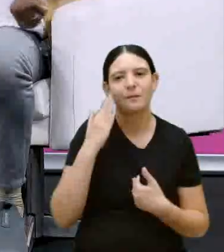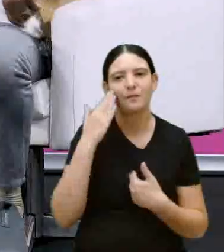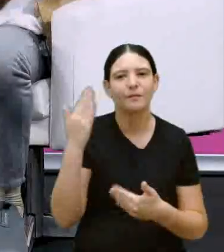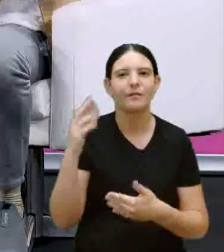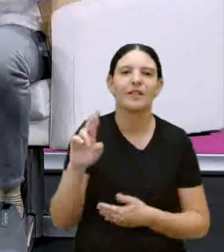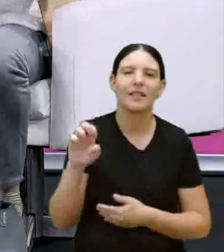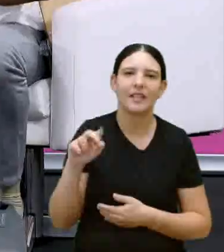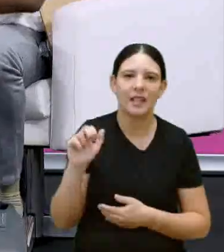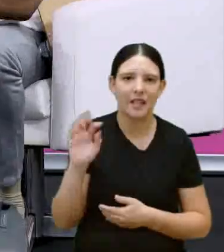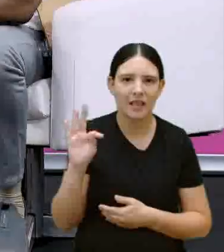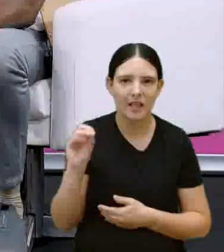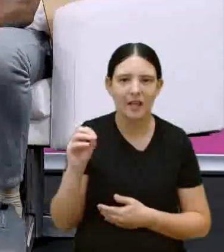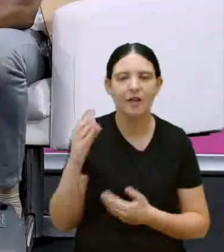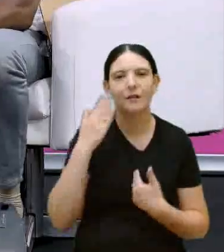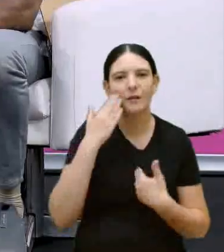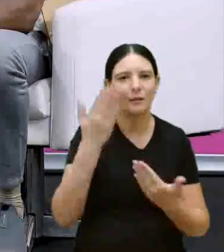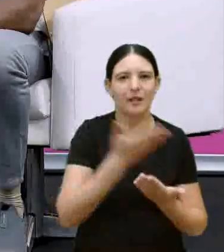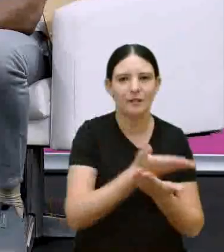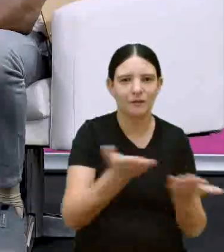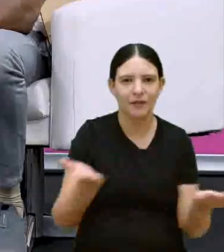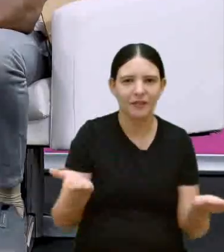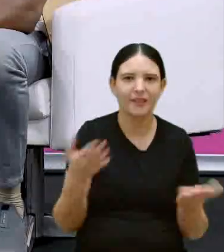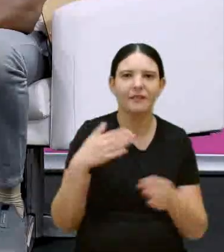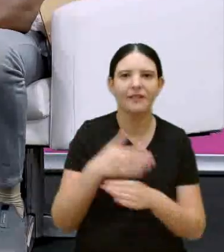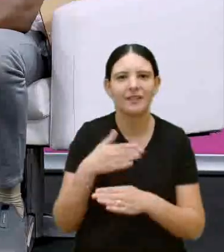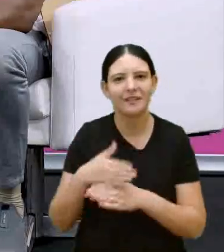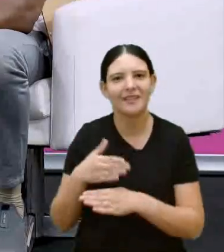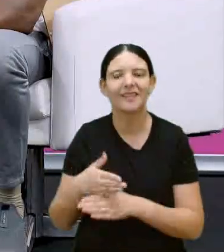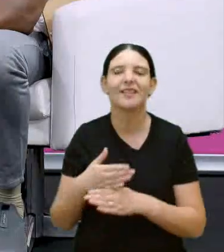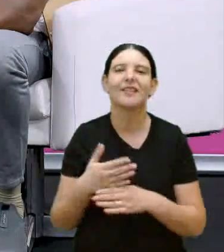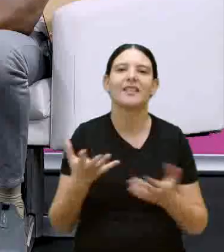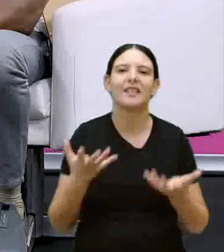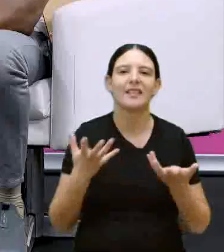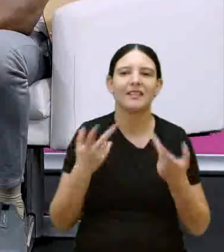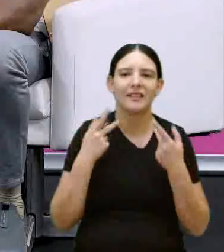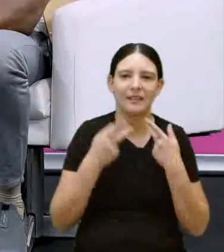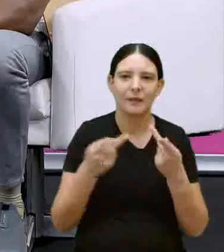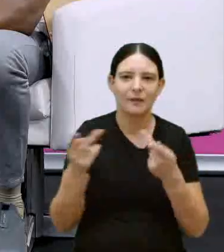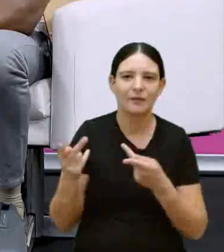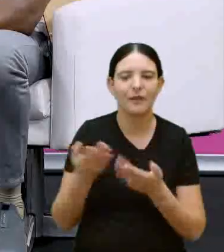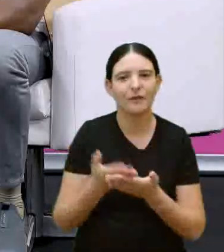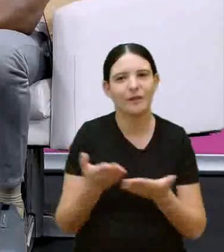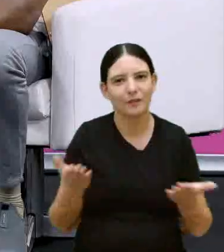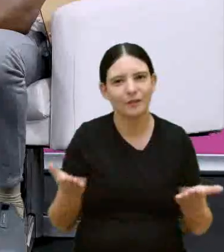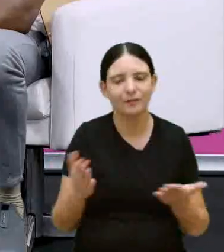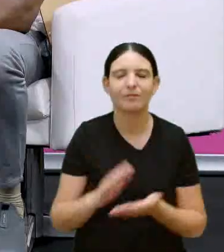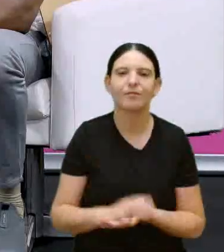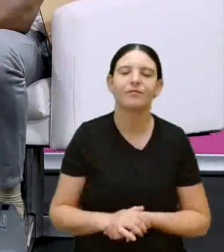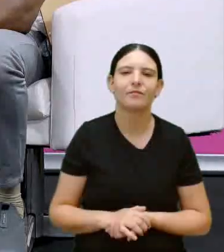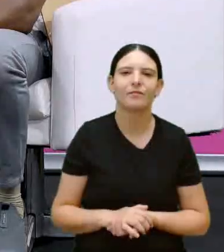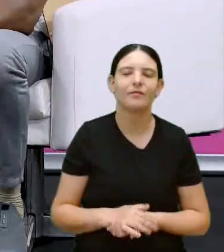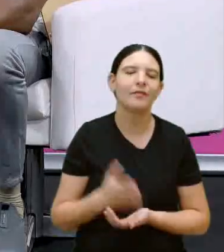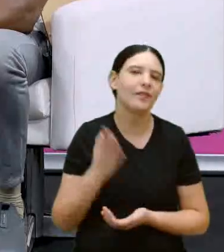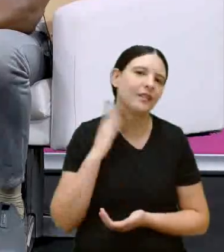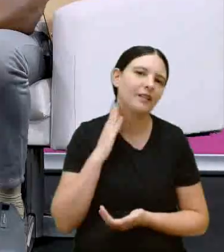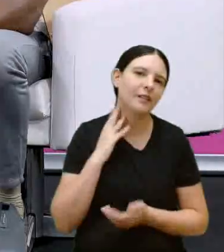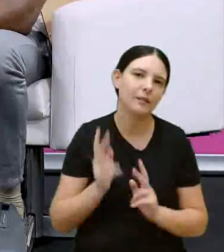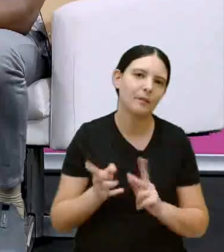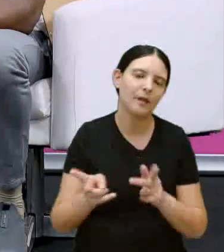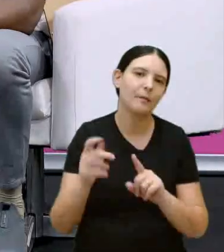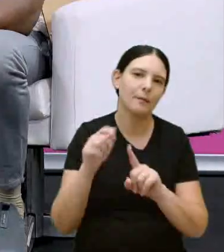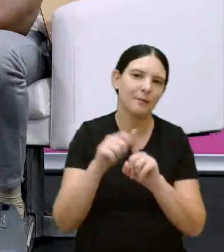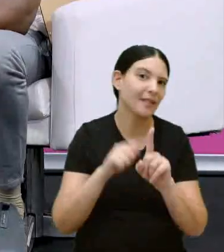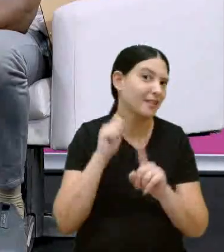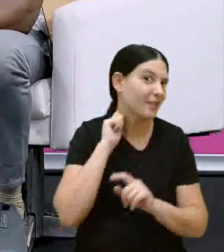pela participação. A gente quer aqui deixar um convite para vocês do nosso Sempre um Papo do mês de abril, hein, gente? Anotem